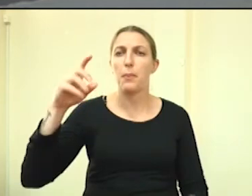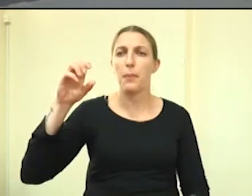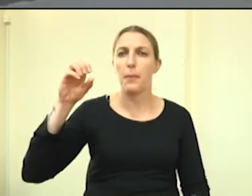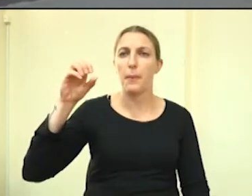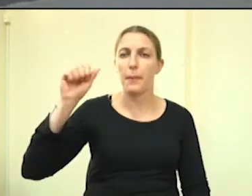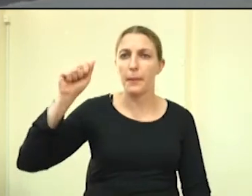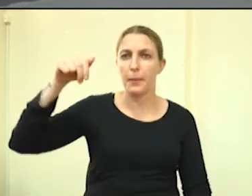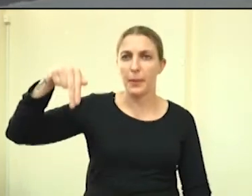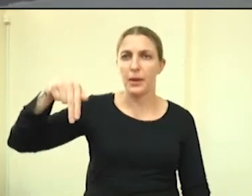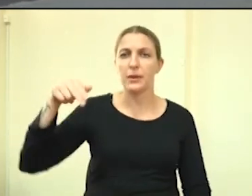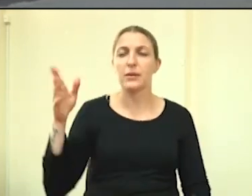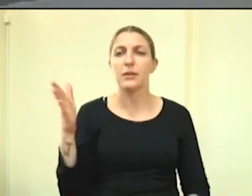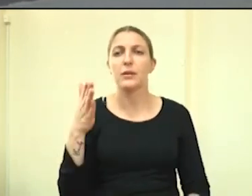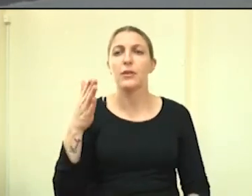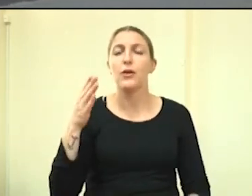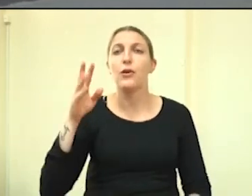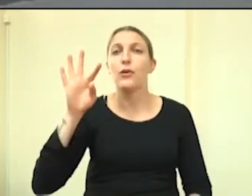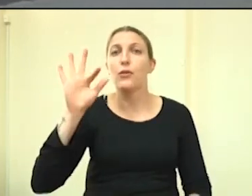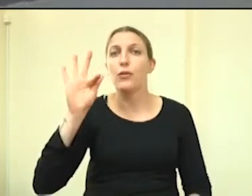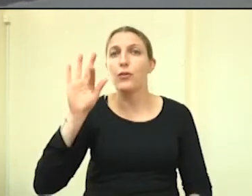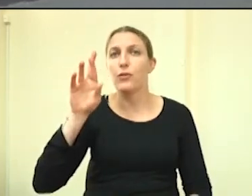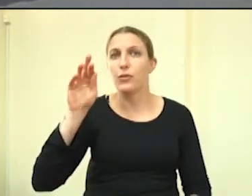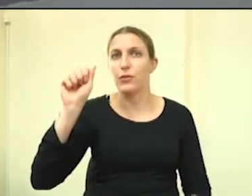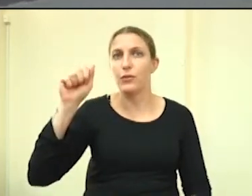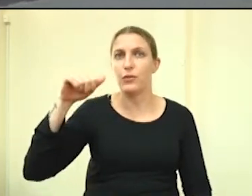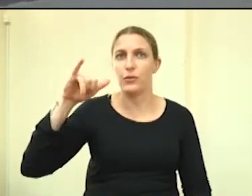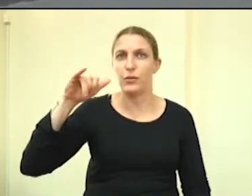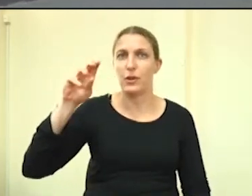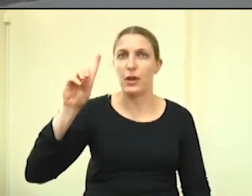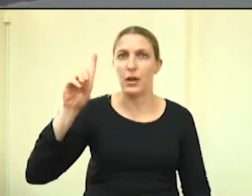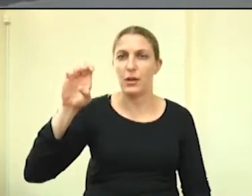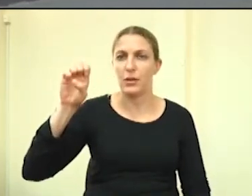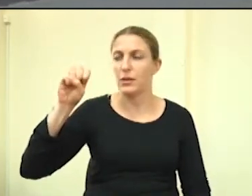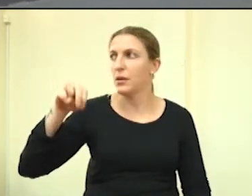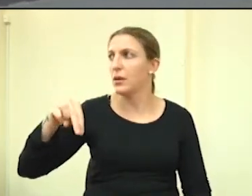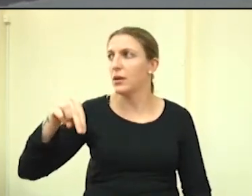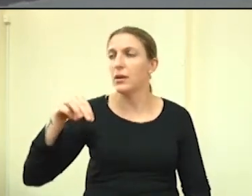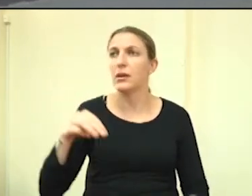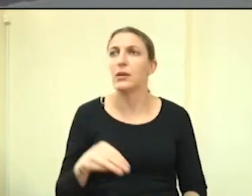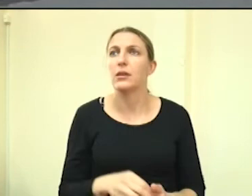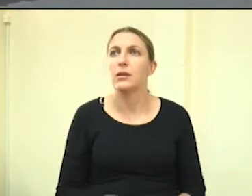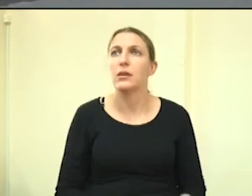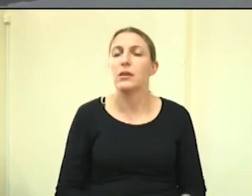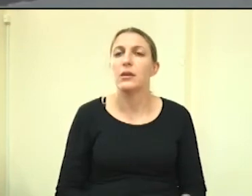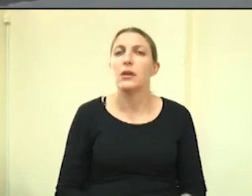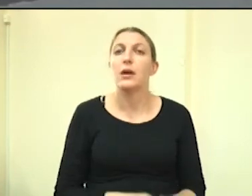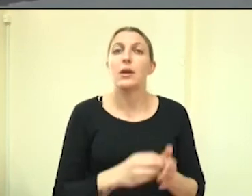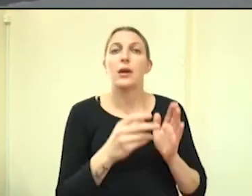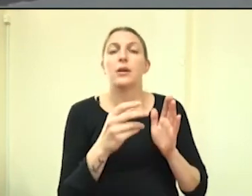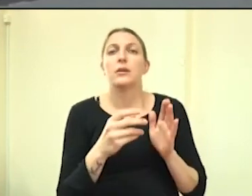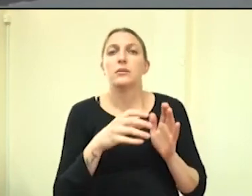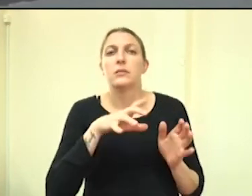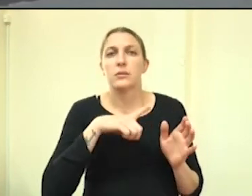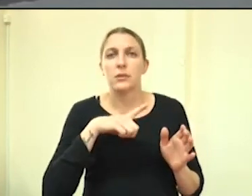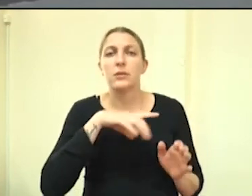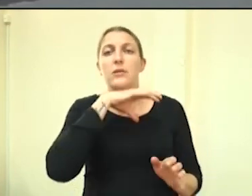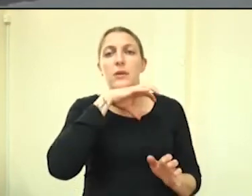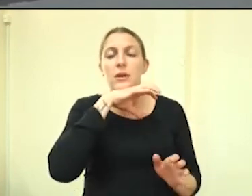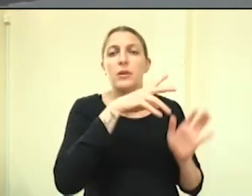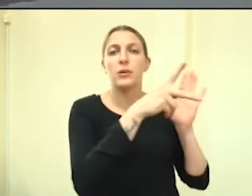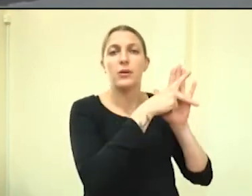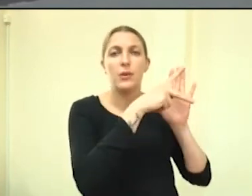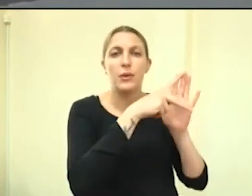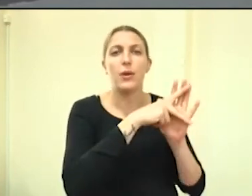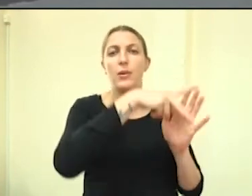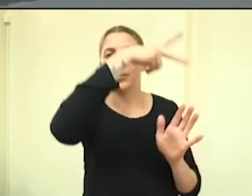Santos Anardo e na extensão de 212,90 metros com a área pública de propriedade do município de Erechim. Ao sul, na extensão de 250 metros,